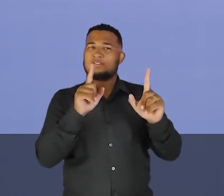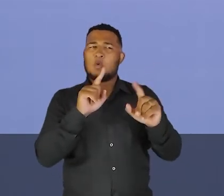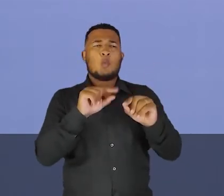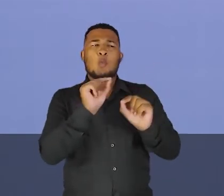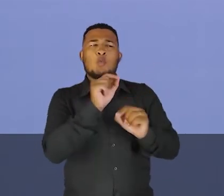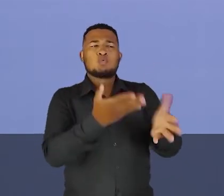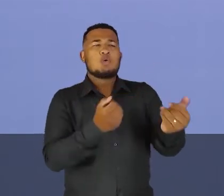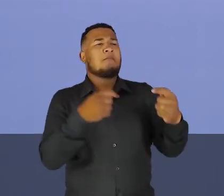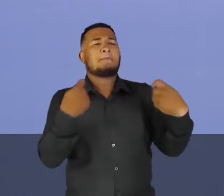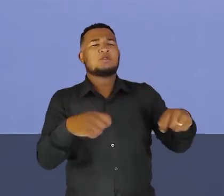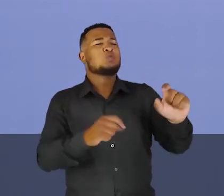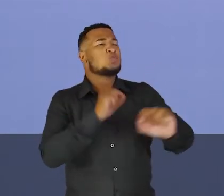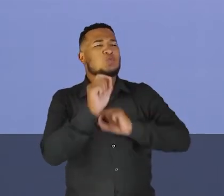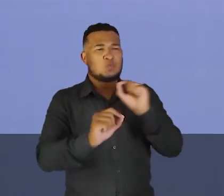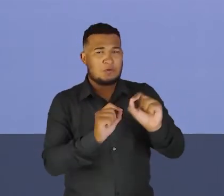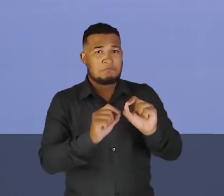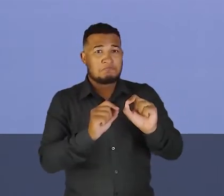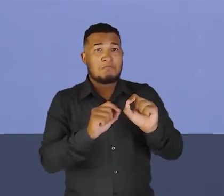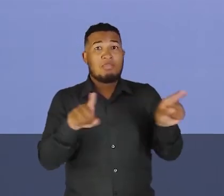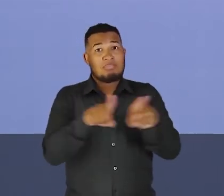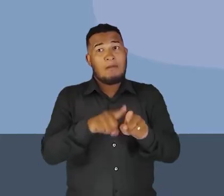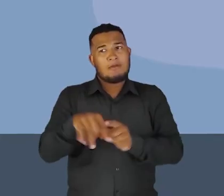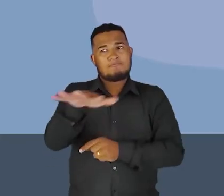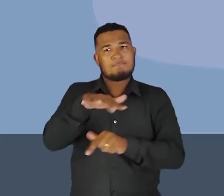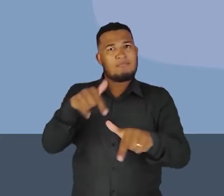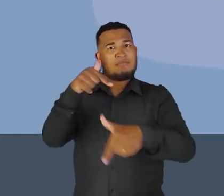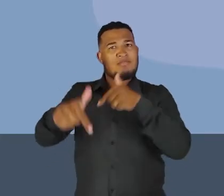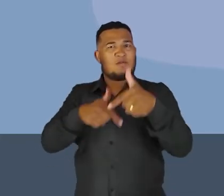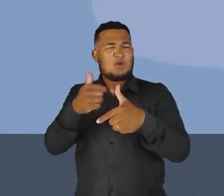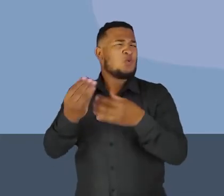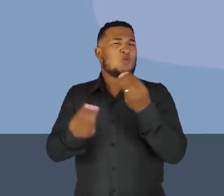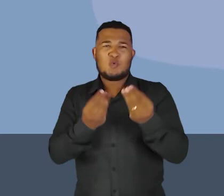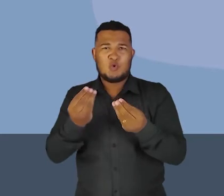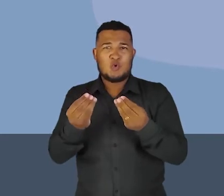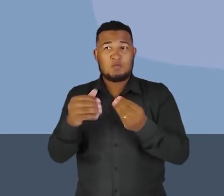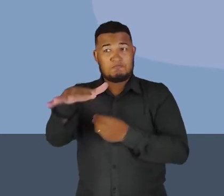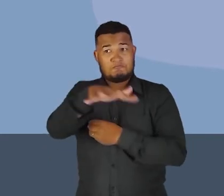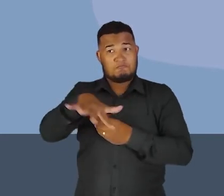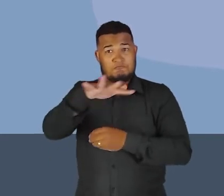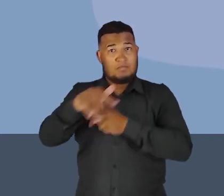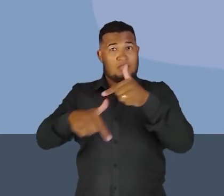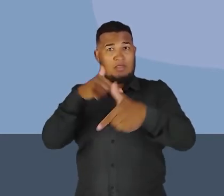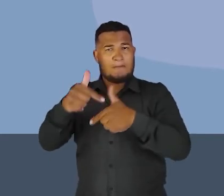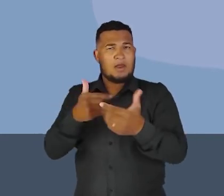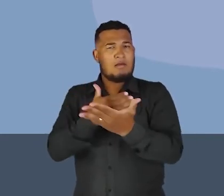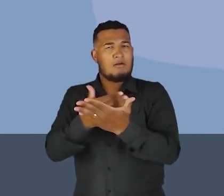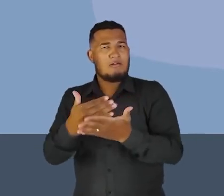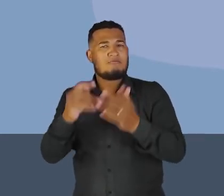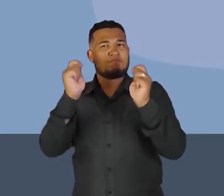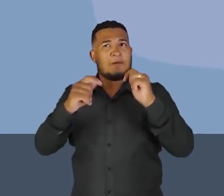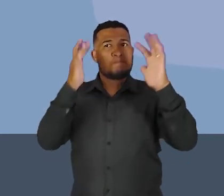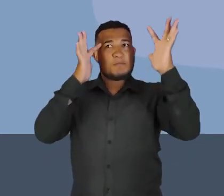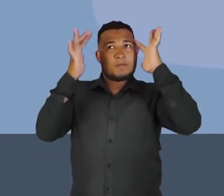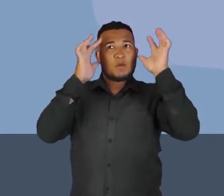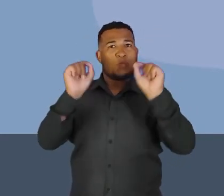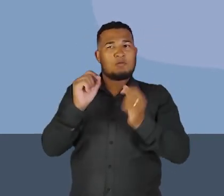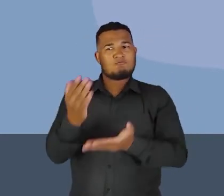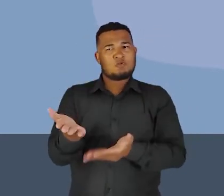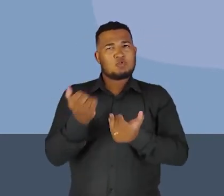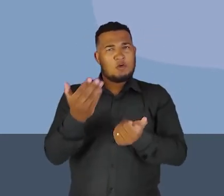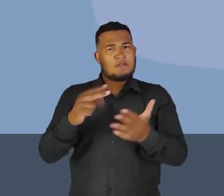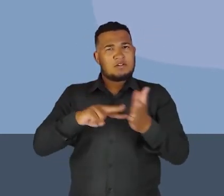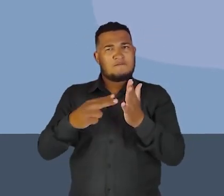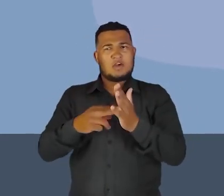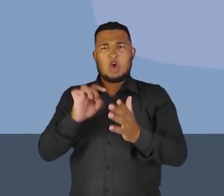necessidades desse jovem? Tá? O mercado de trabalho também, né? O que tem o mercado de trabalho? O mercado de trabalho ele começa a pensar agora que o jovem não pode só mais ter